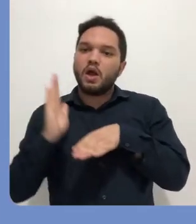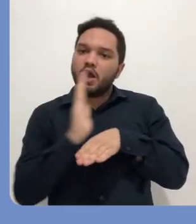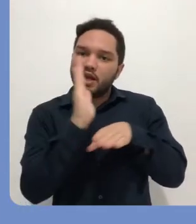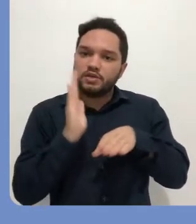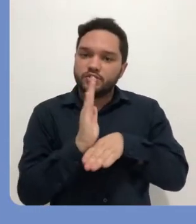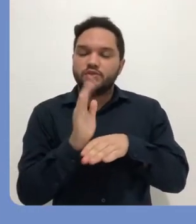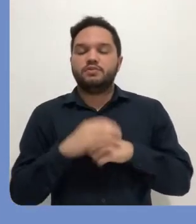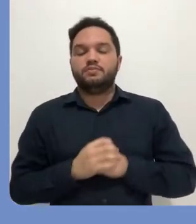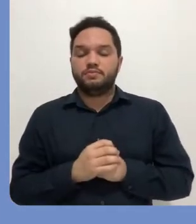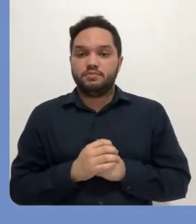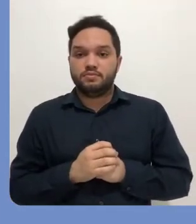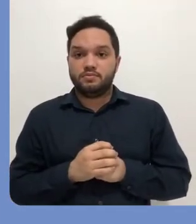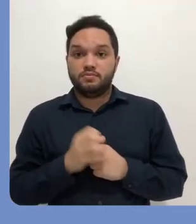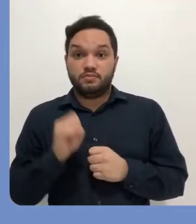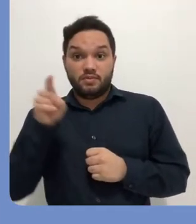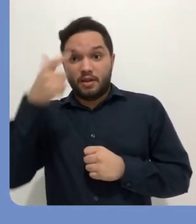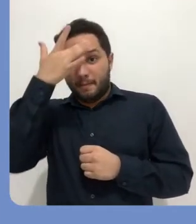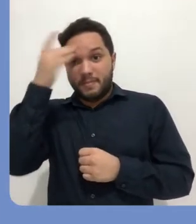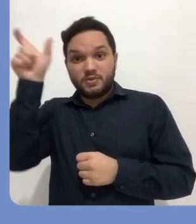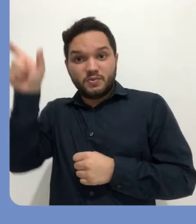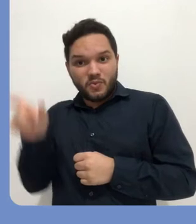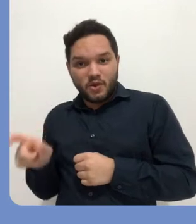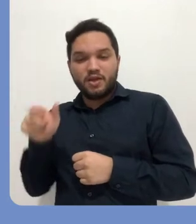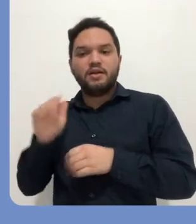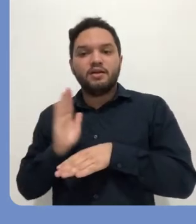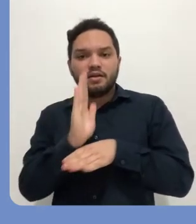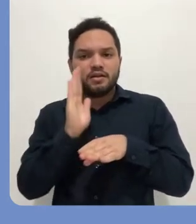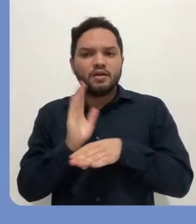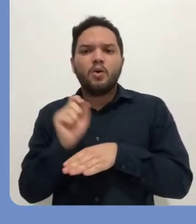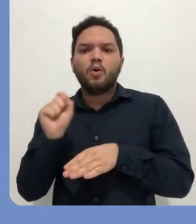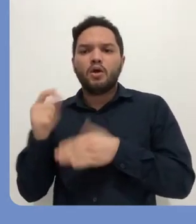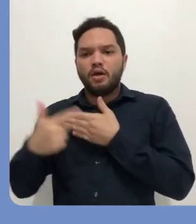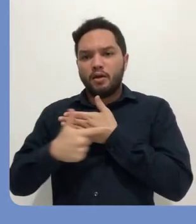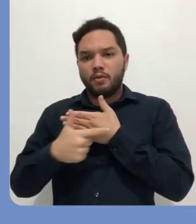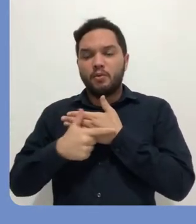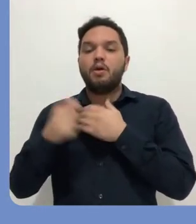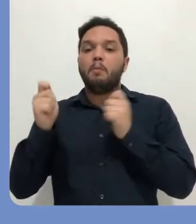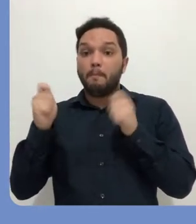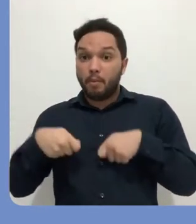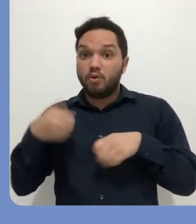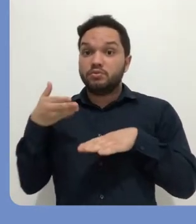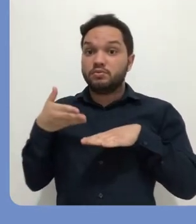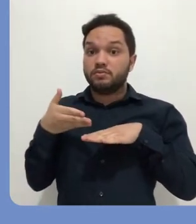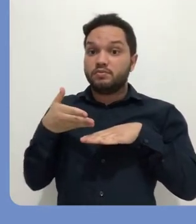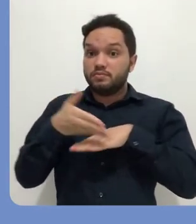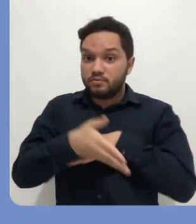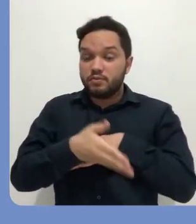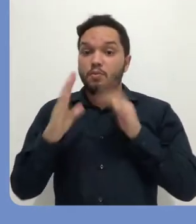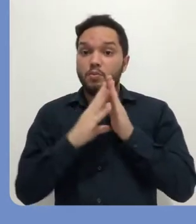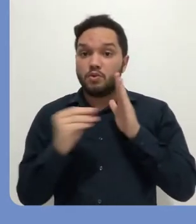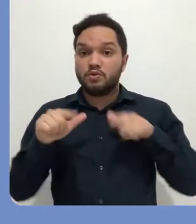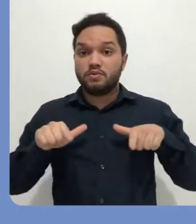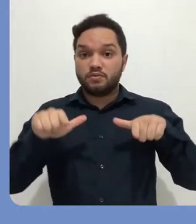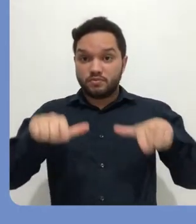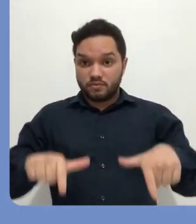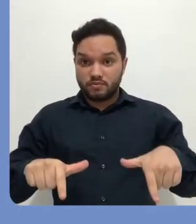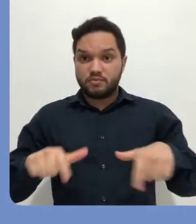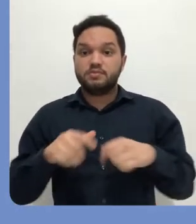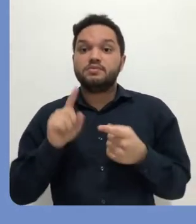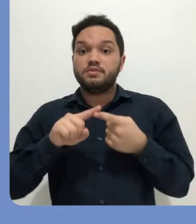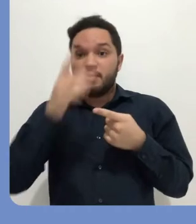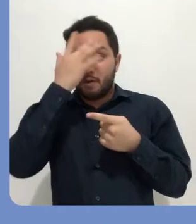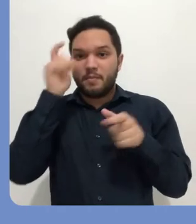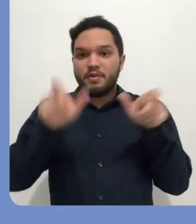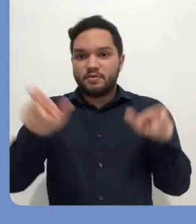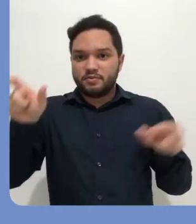ao incluir assistentes na sua ação. A pessoa que possuir o papel de assistente, ela pode acessar o modelo de